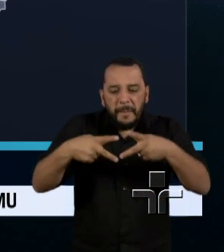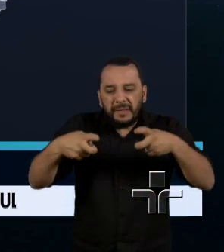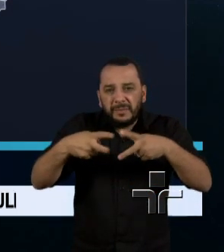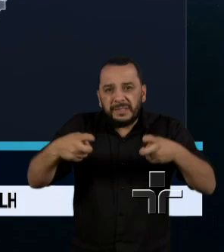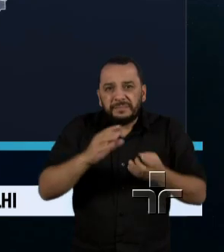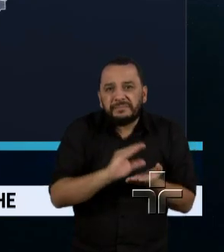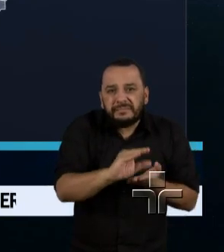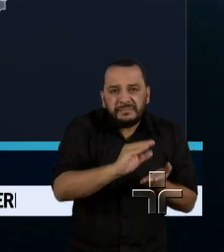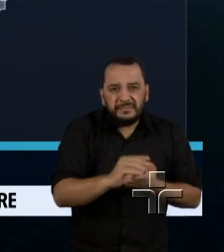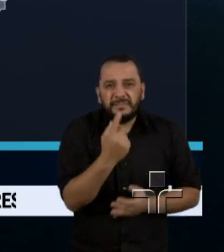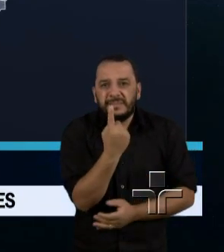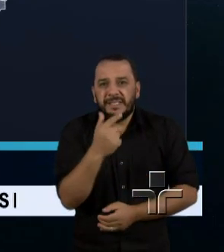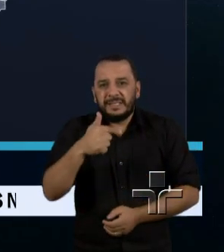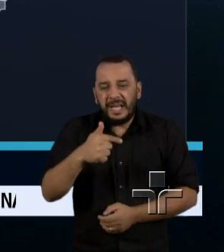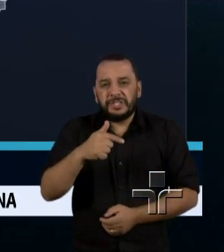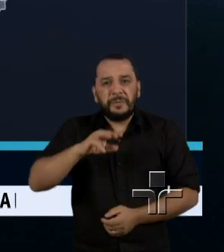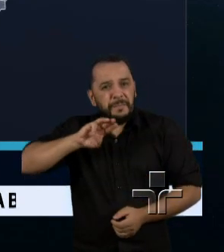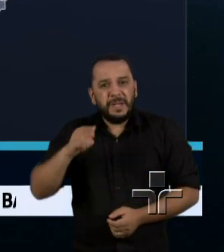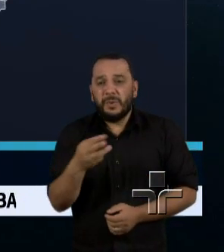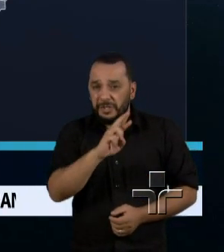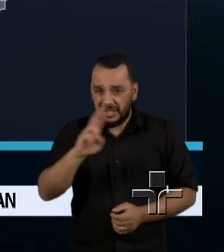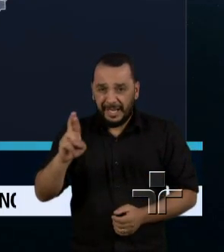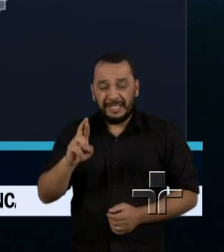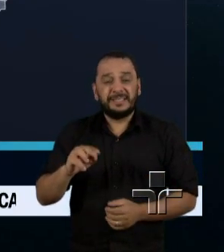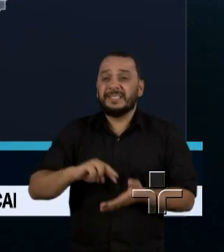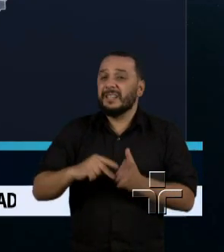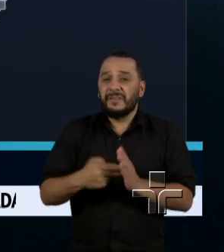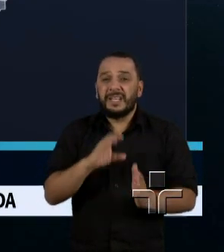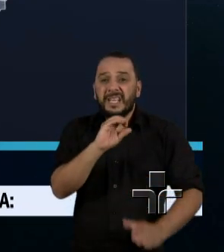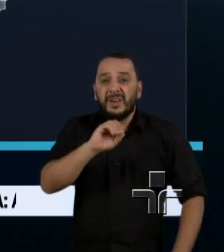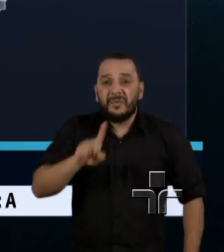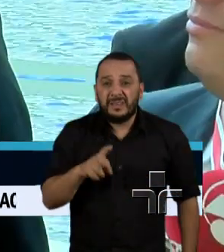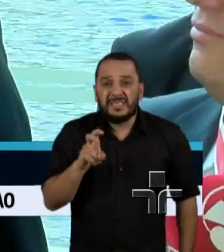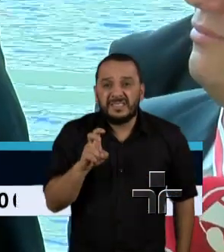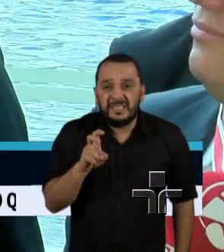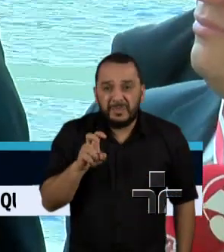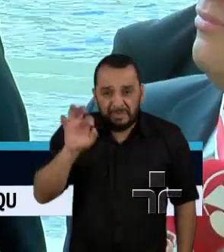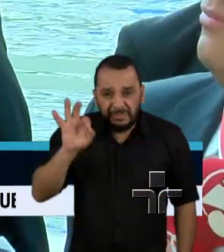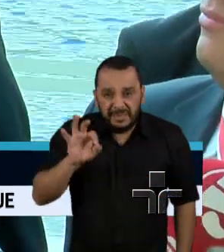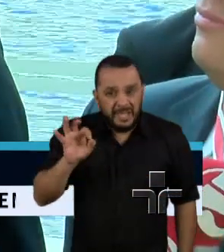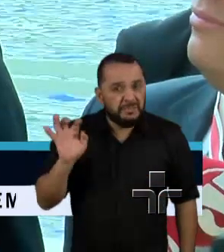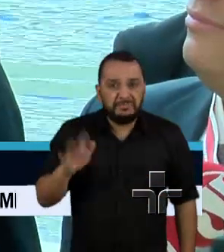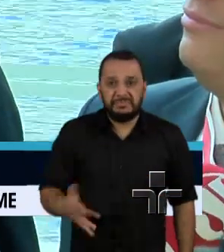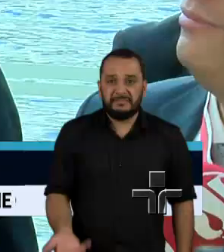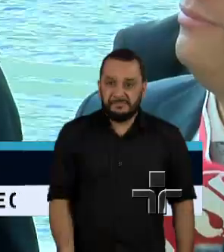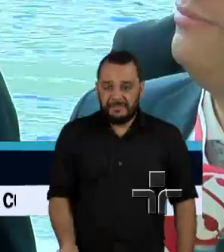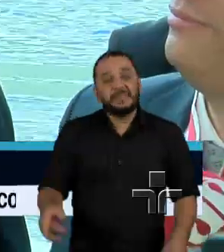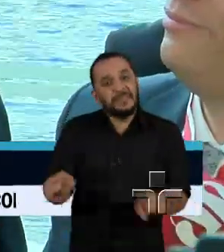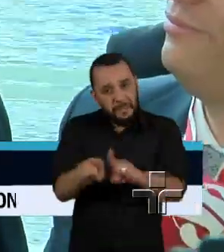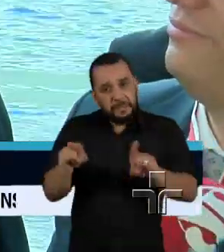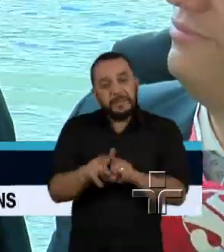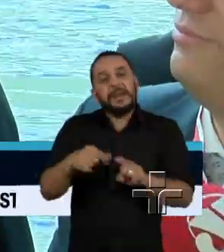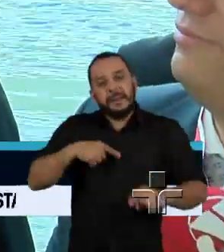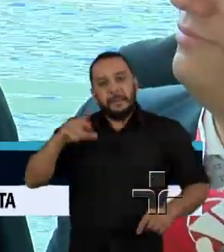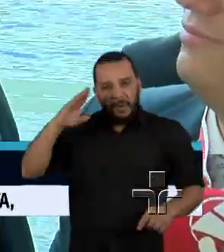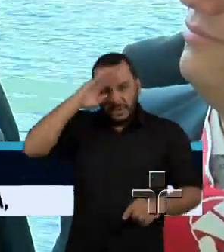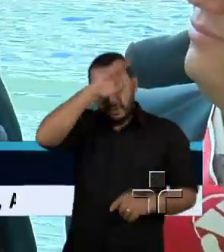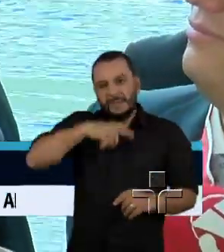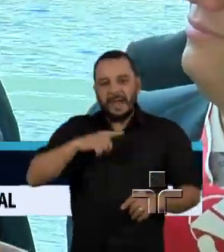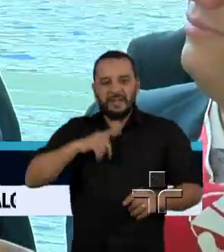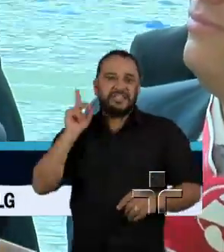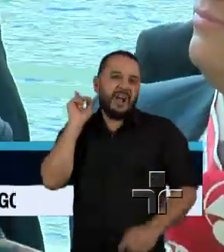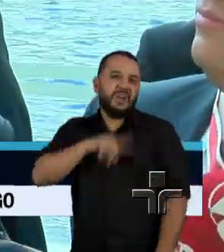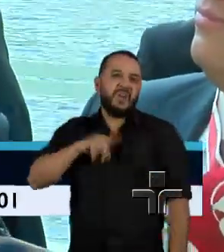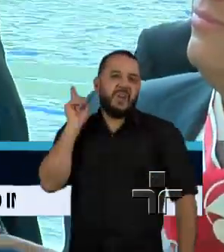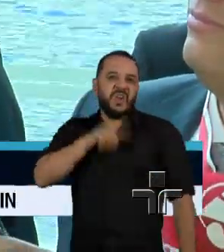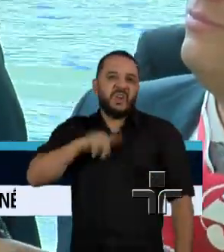de 17 milhões de reais, ou 0,5% do total. O presidente Jair Bolsonaro usou ironia quando foi